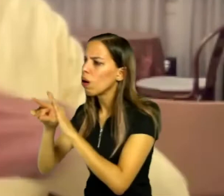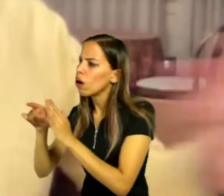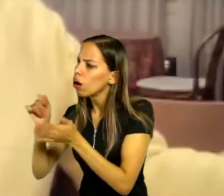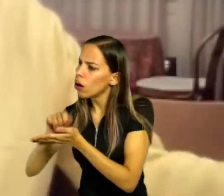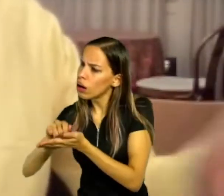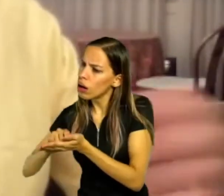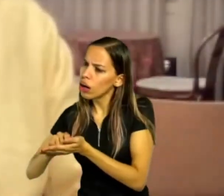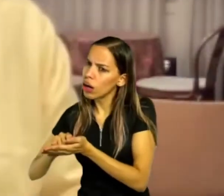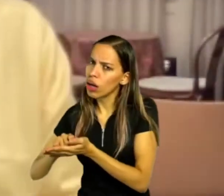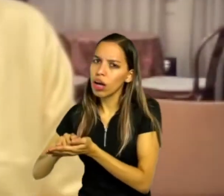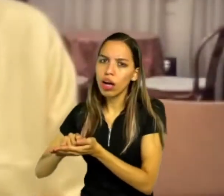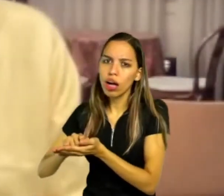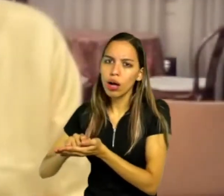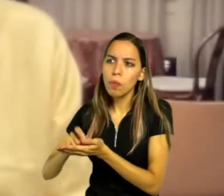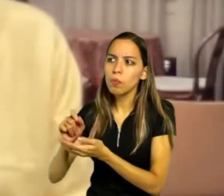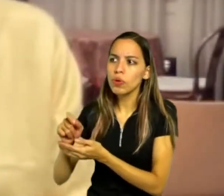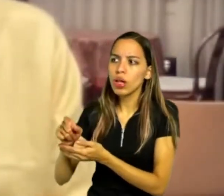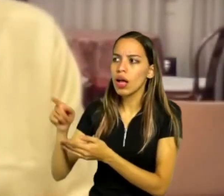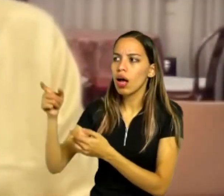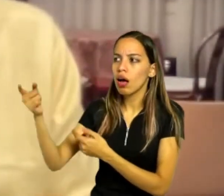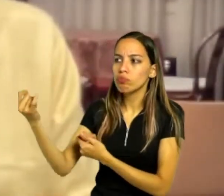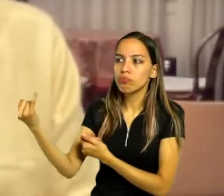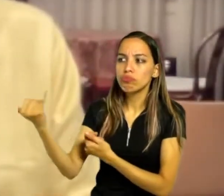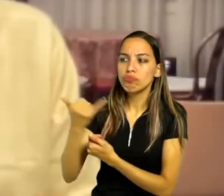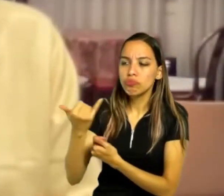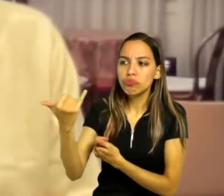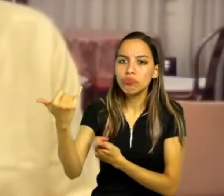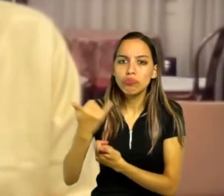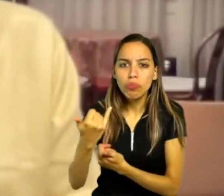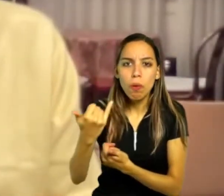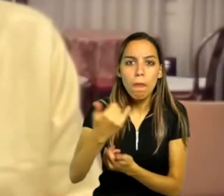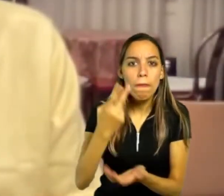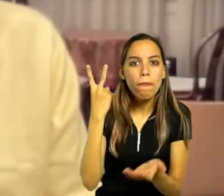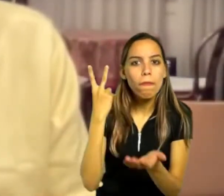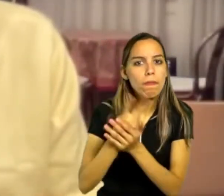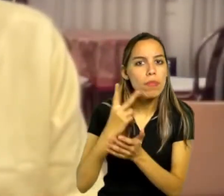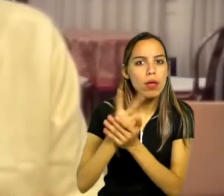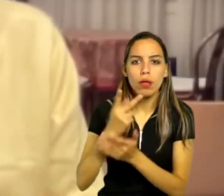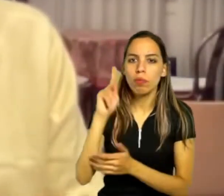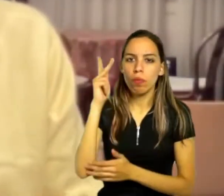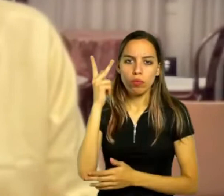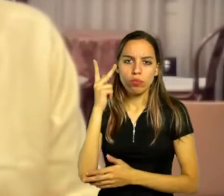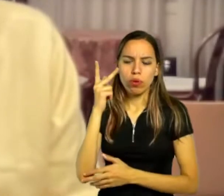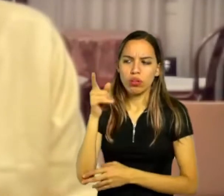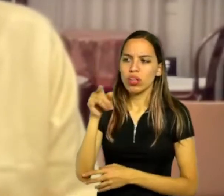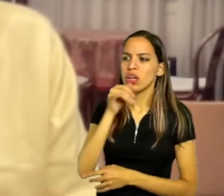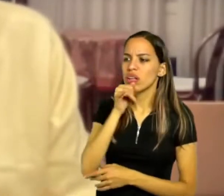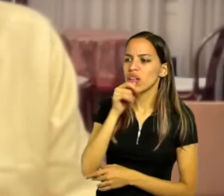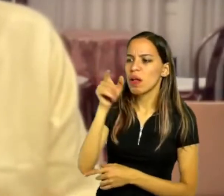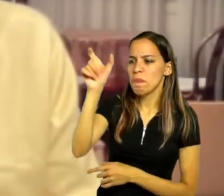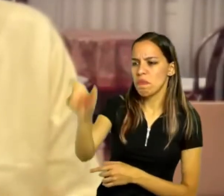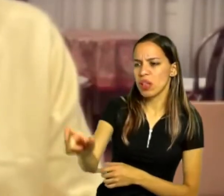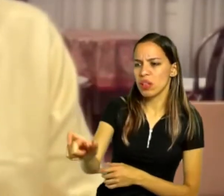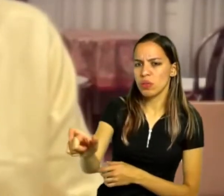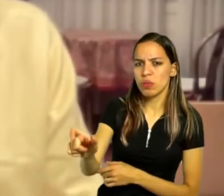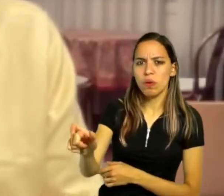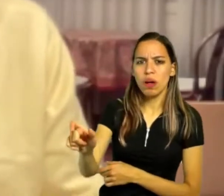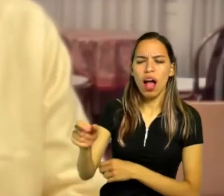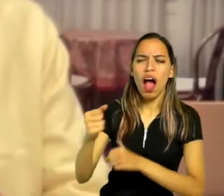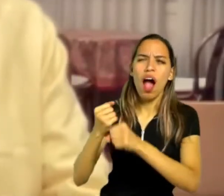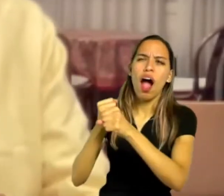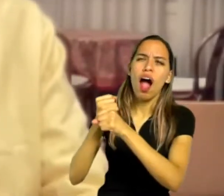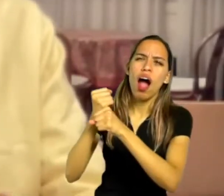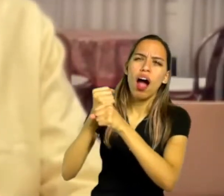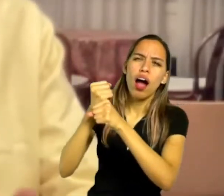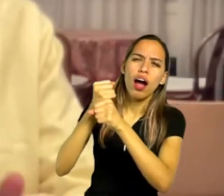com anos de diferença de um caso para o outro, de um narrador para o outro. Então, o que